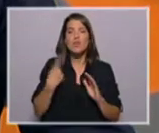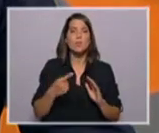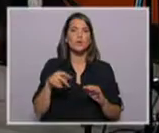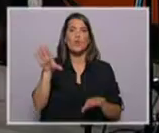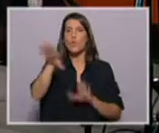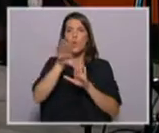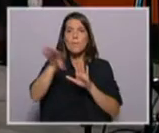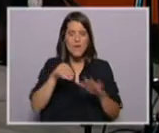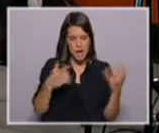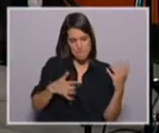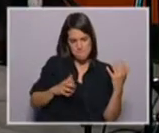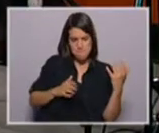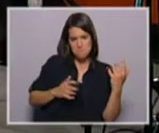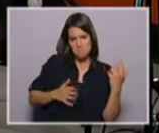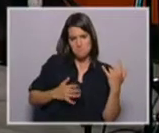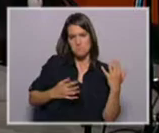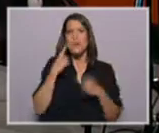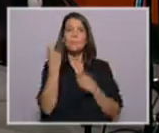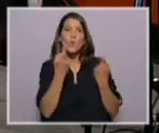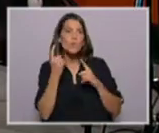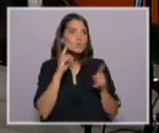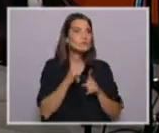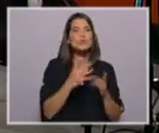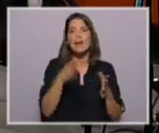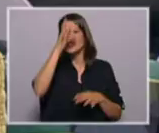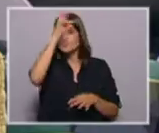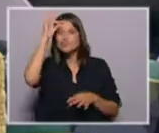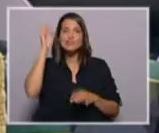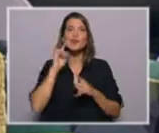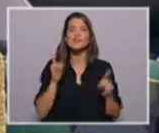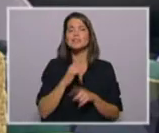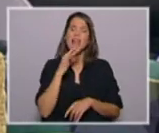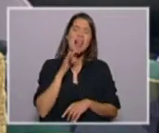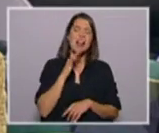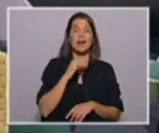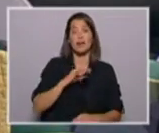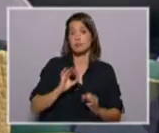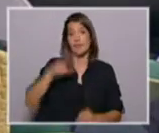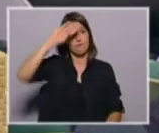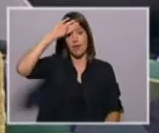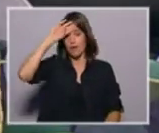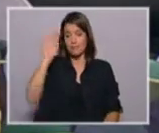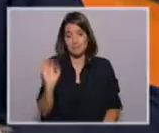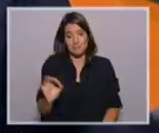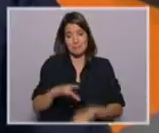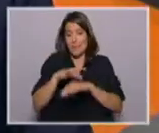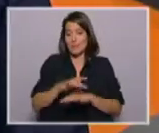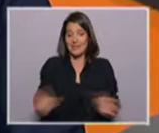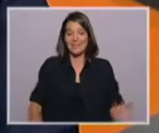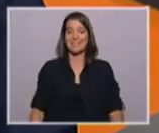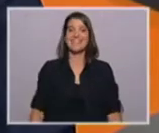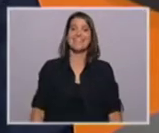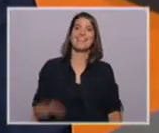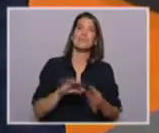ia-se à procura dos discos e saber as letras portanto, aquilo era uma febre. Era uma febre. A propósito de